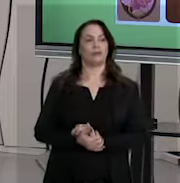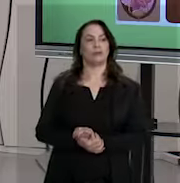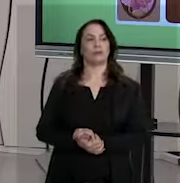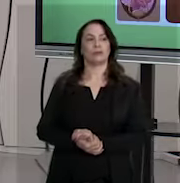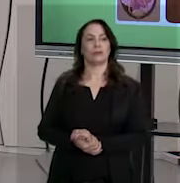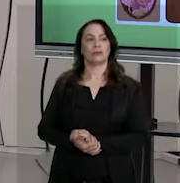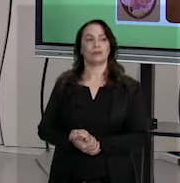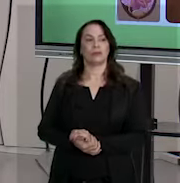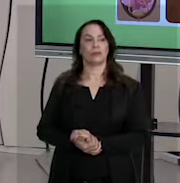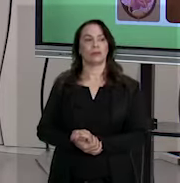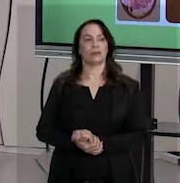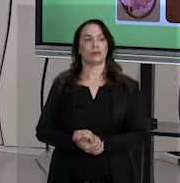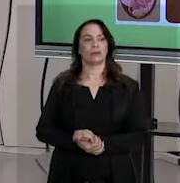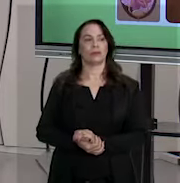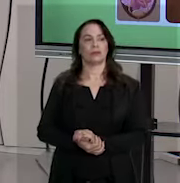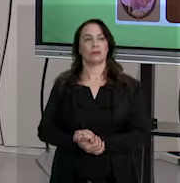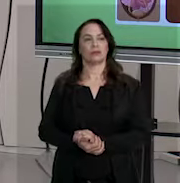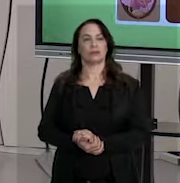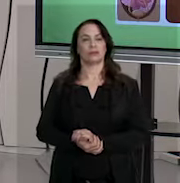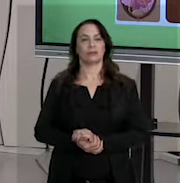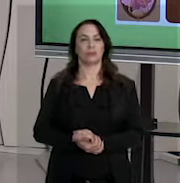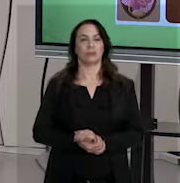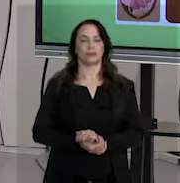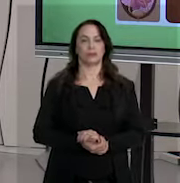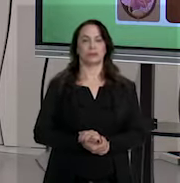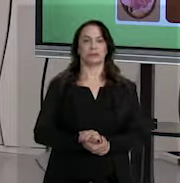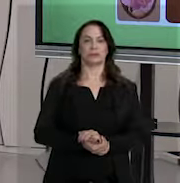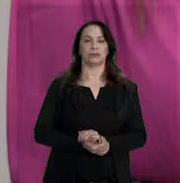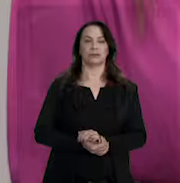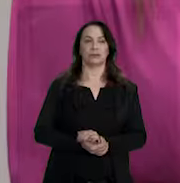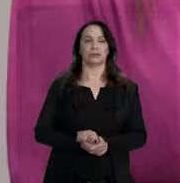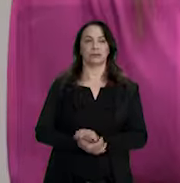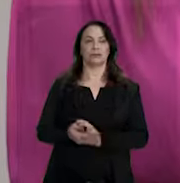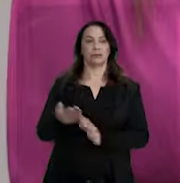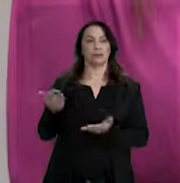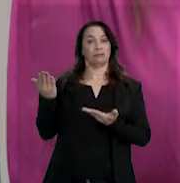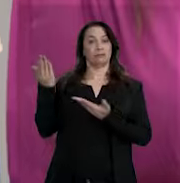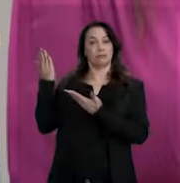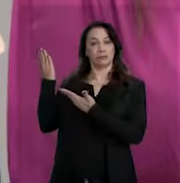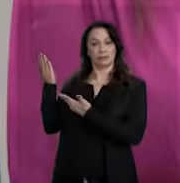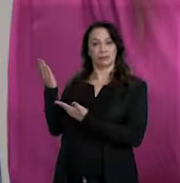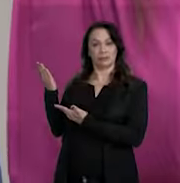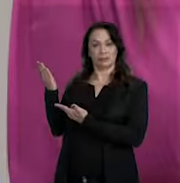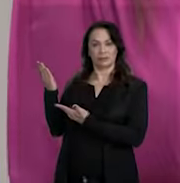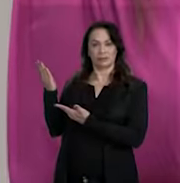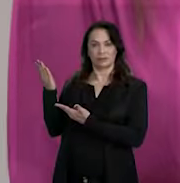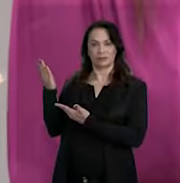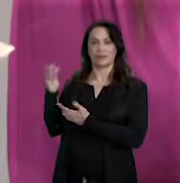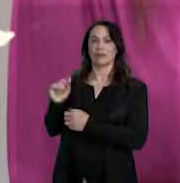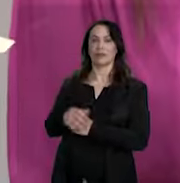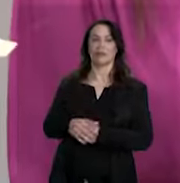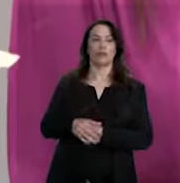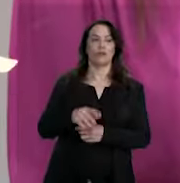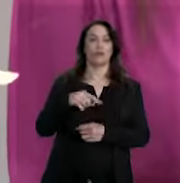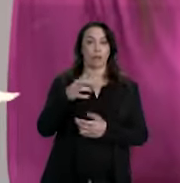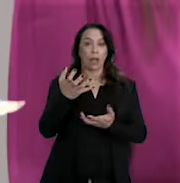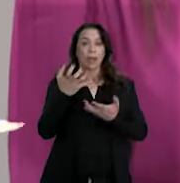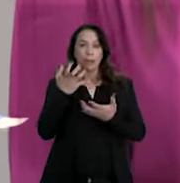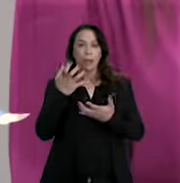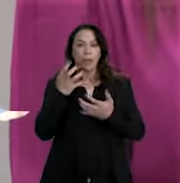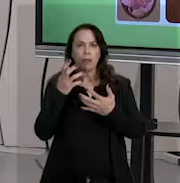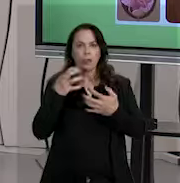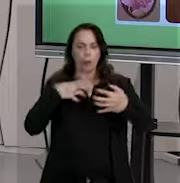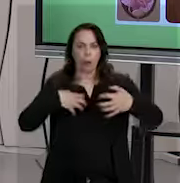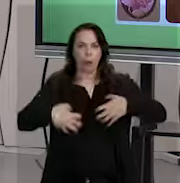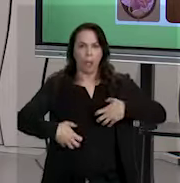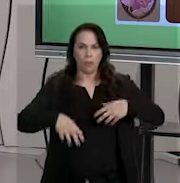e colar aqui no nosso modelo. Dessa forma, quando você quiser ver, né, os órgãos,